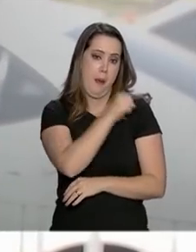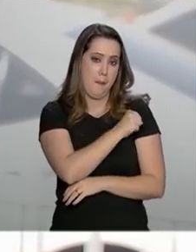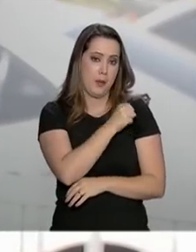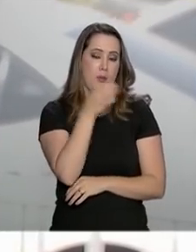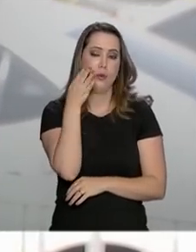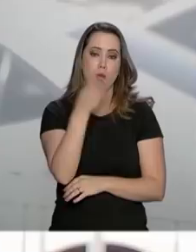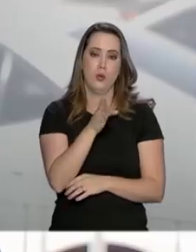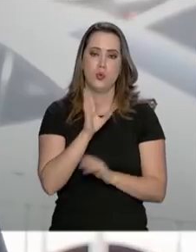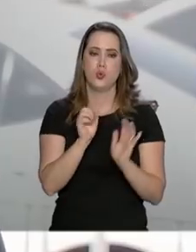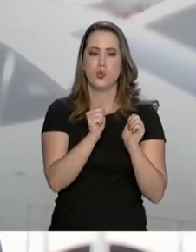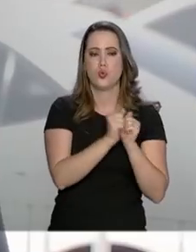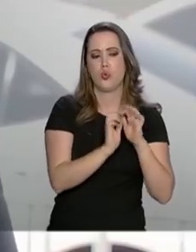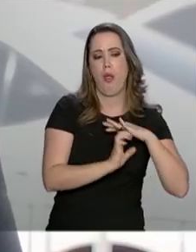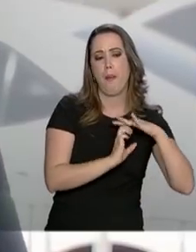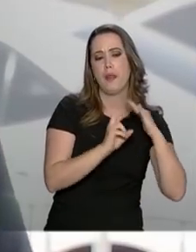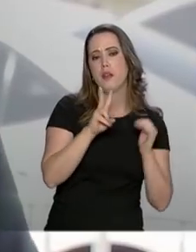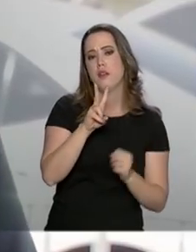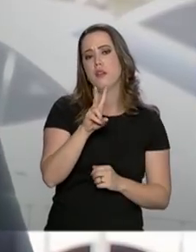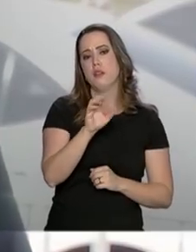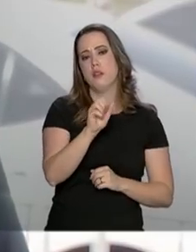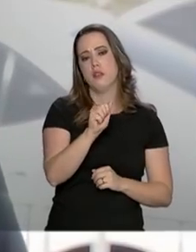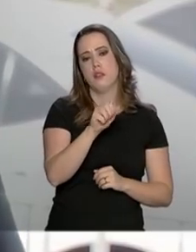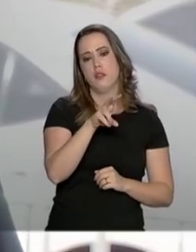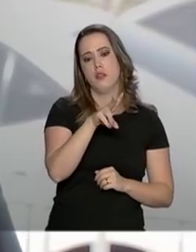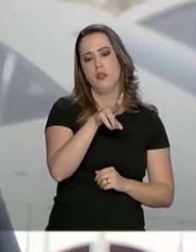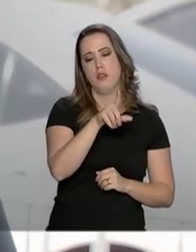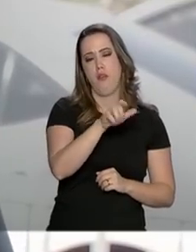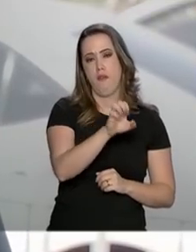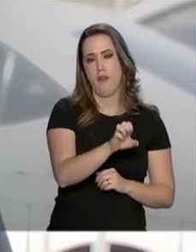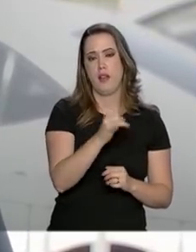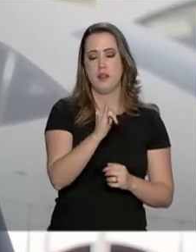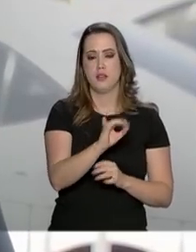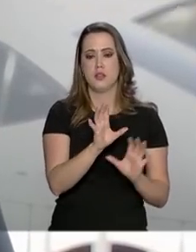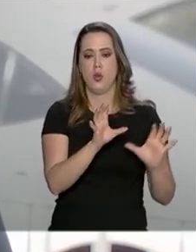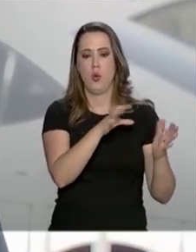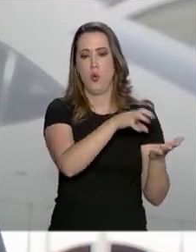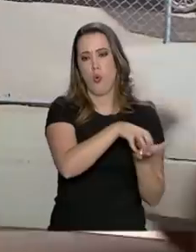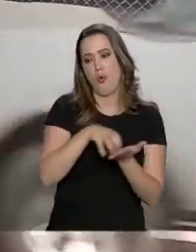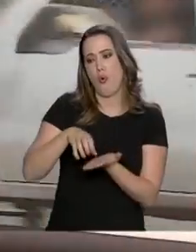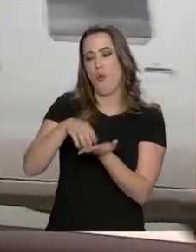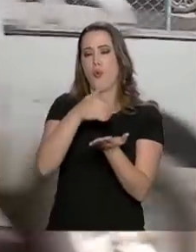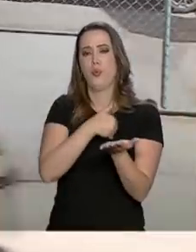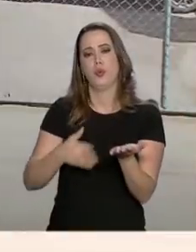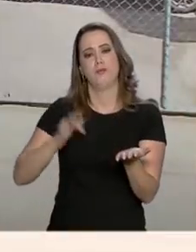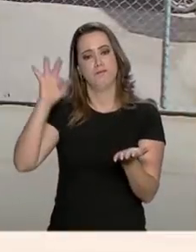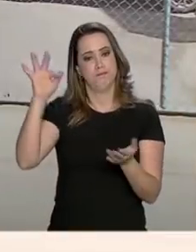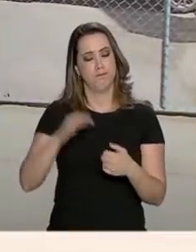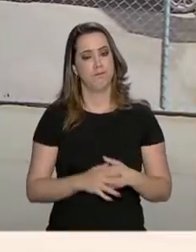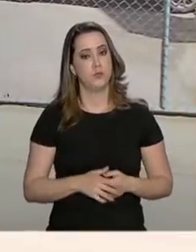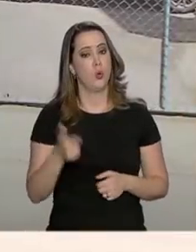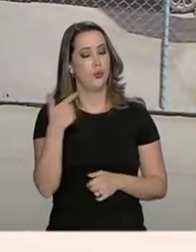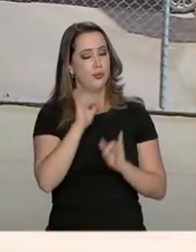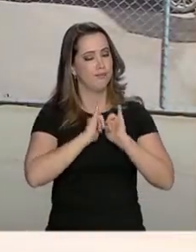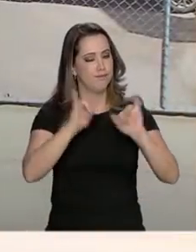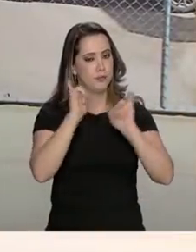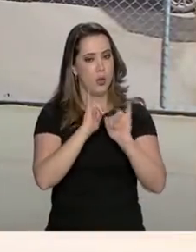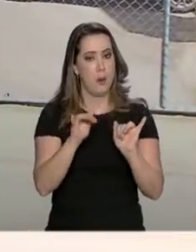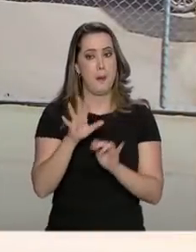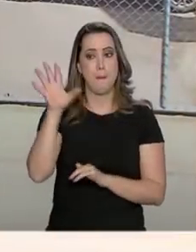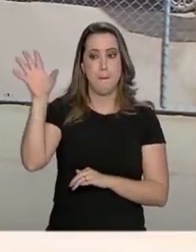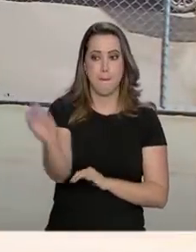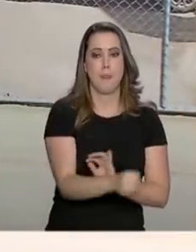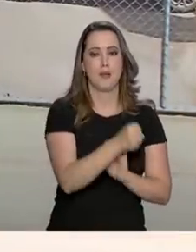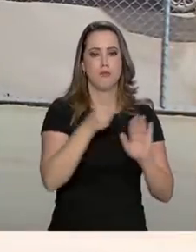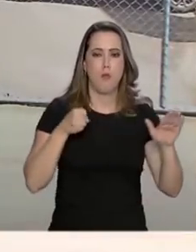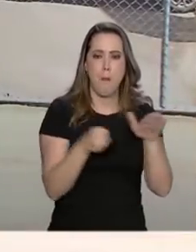emergencial junto à Vale, junto, enfim, eventuais órgãos federais. Outra notícia do dia foi a prisão de 5